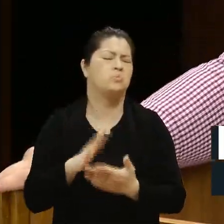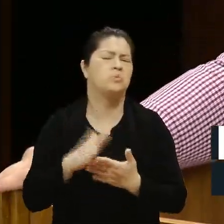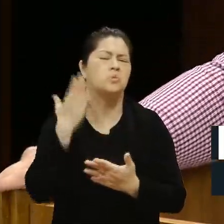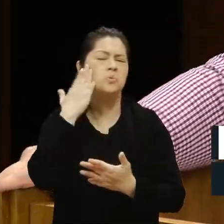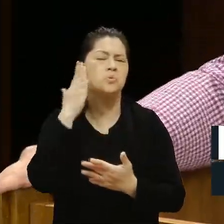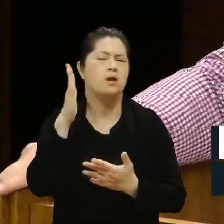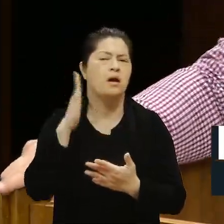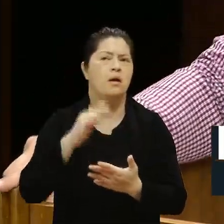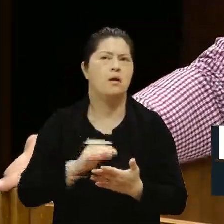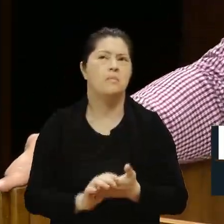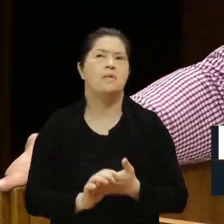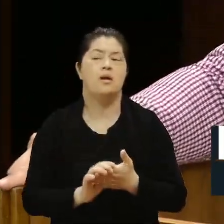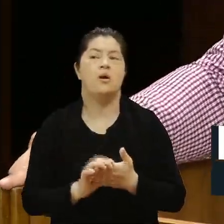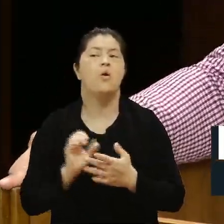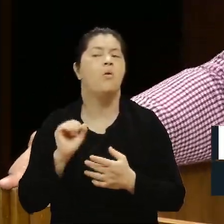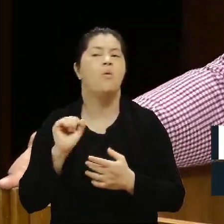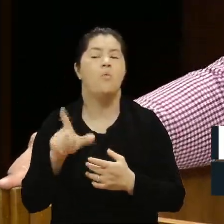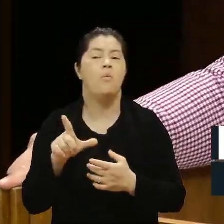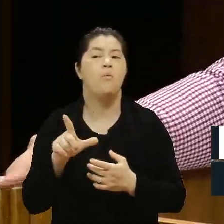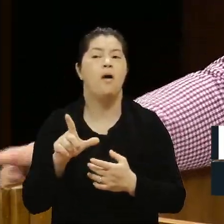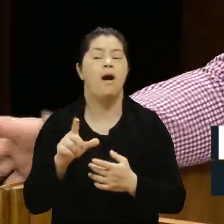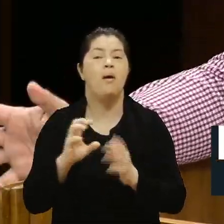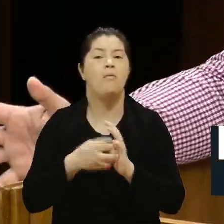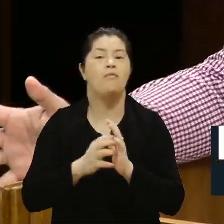do partido do prefeito e do governador.